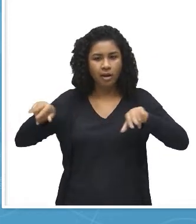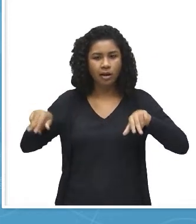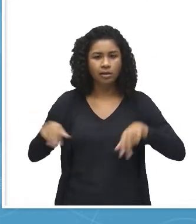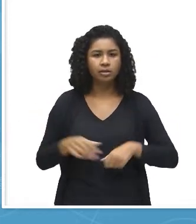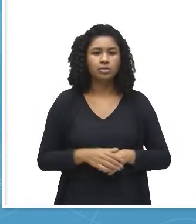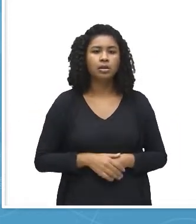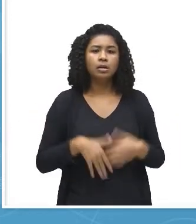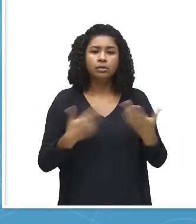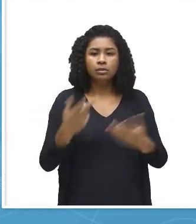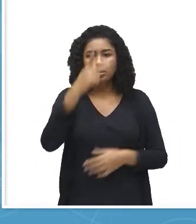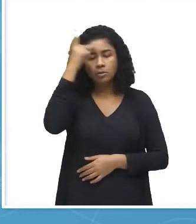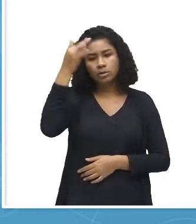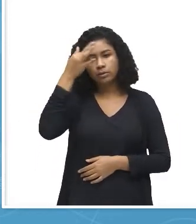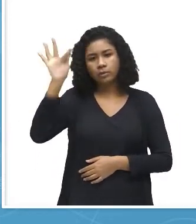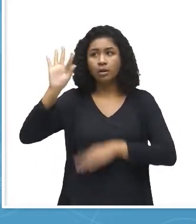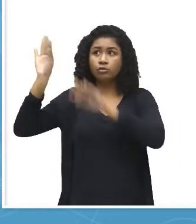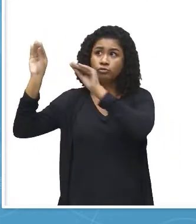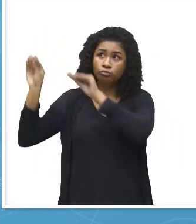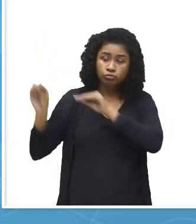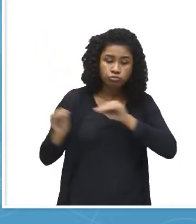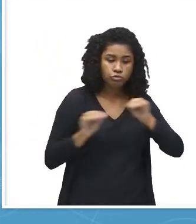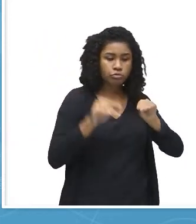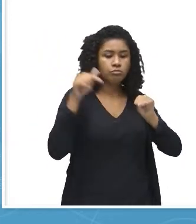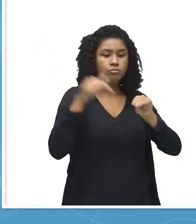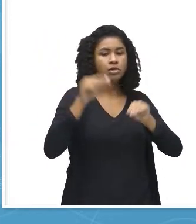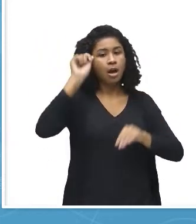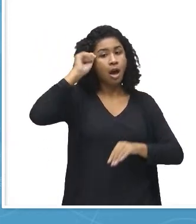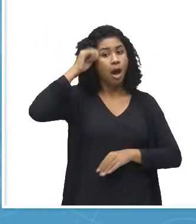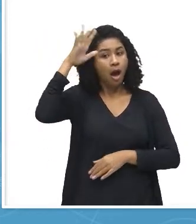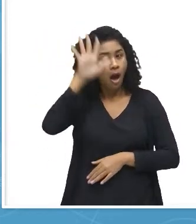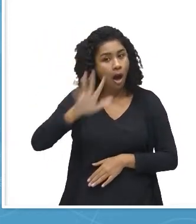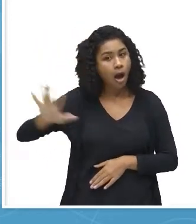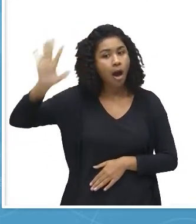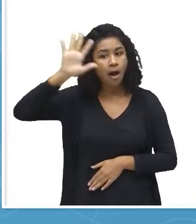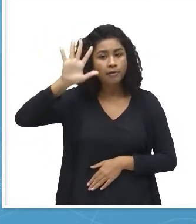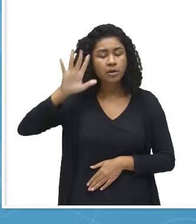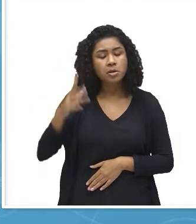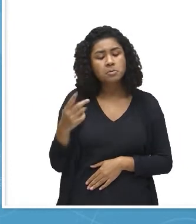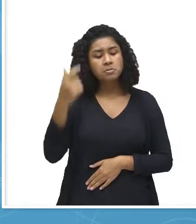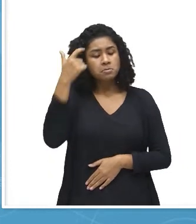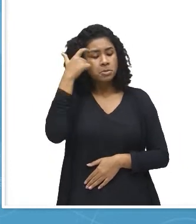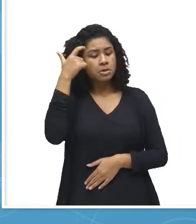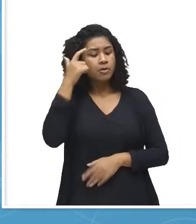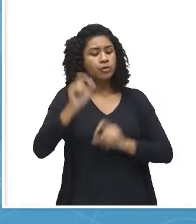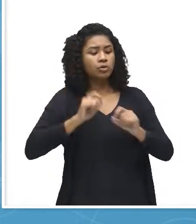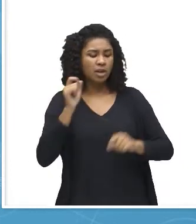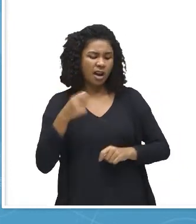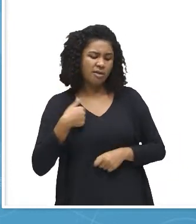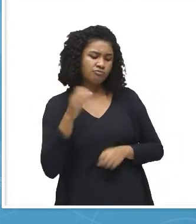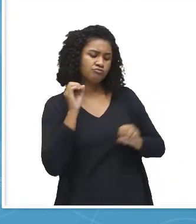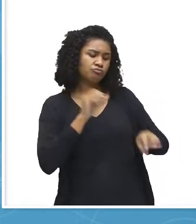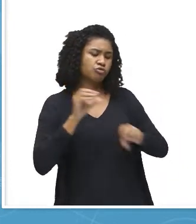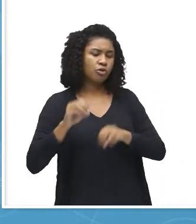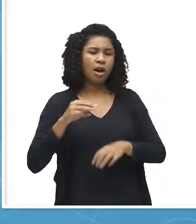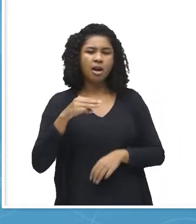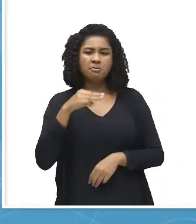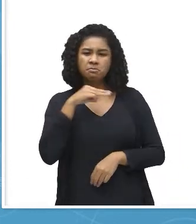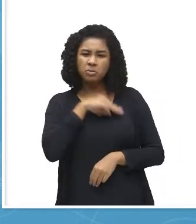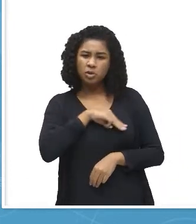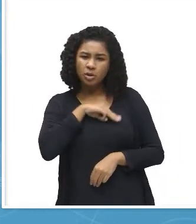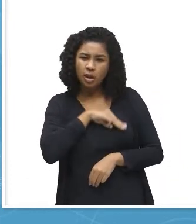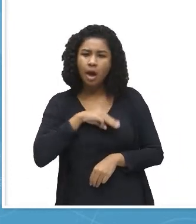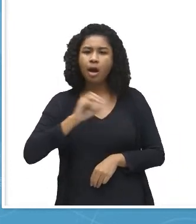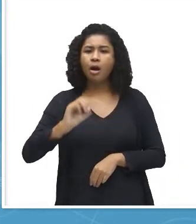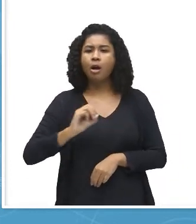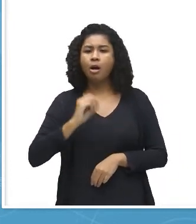cultura ocidental que eles julgavam superiores às demais. A gente viu nas últimas aulas que existiam